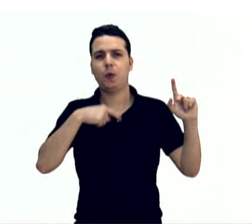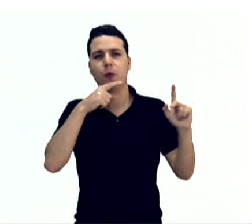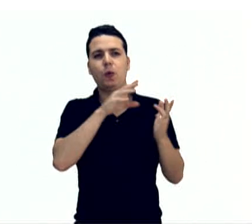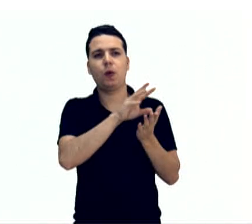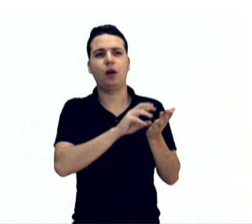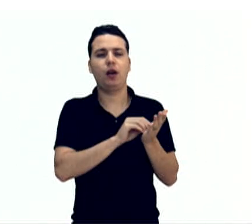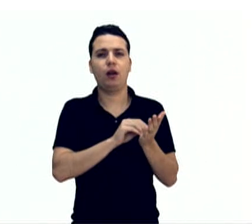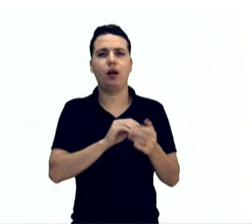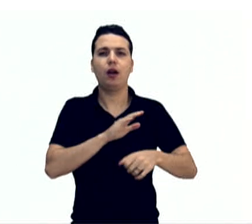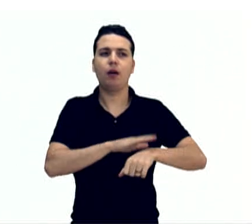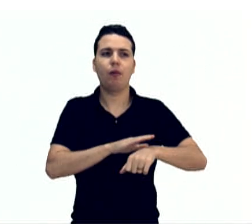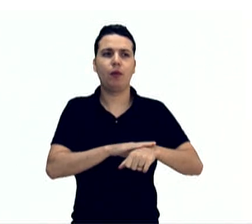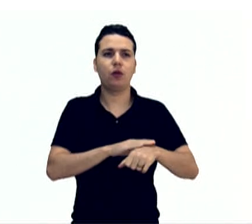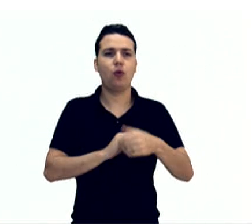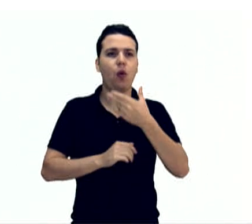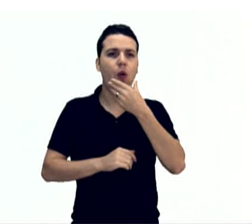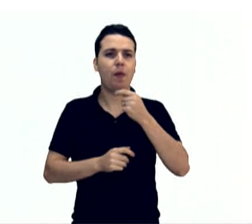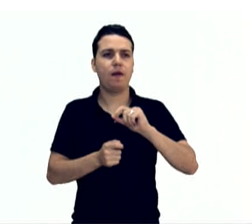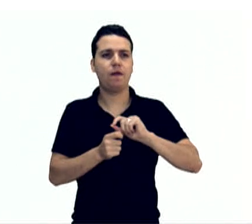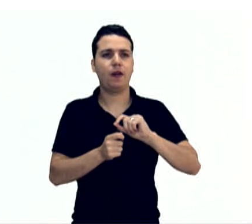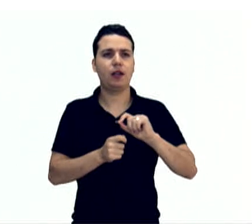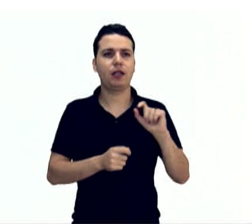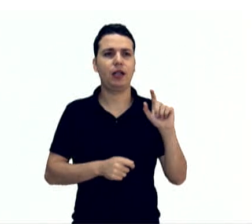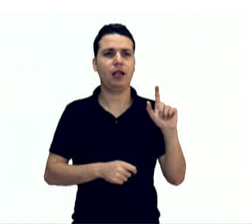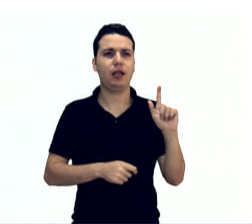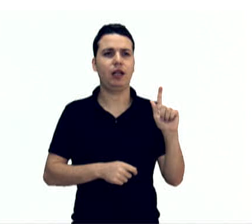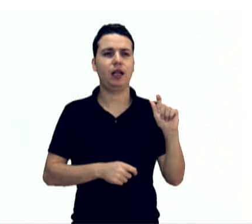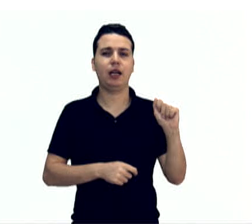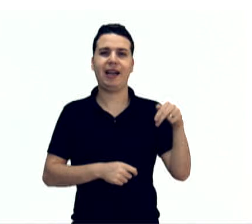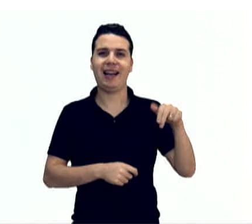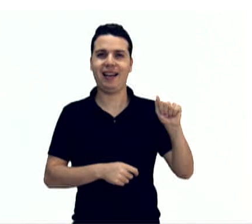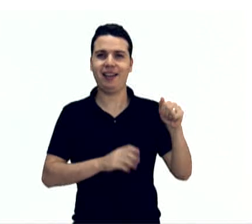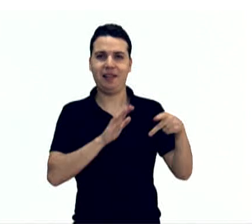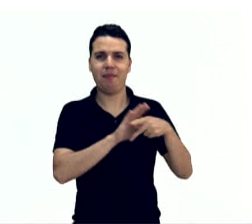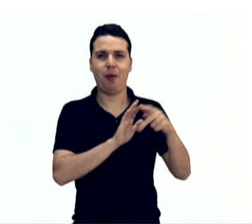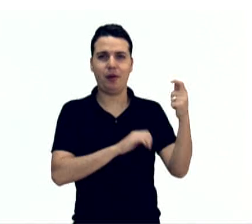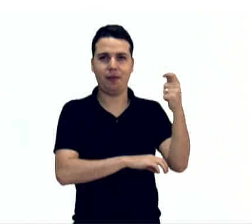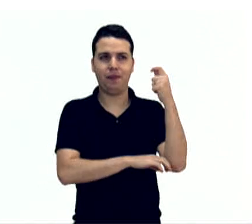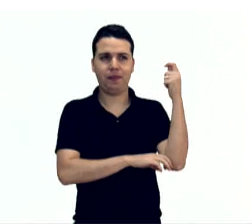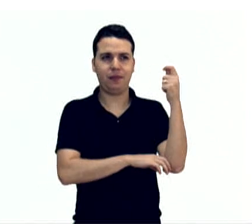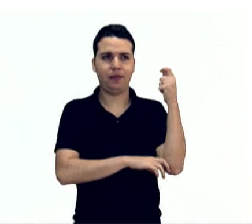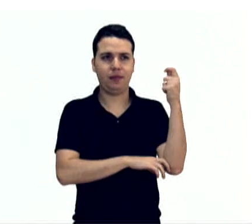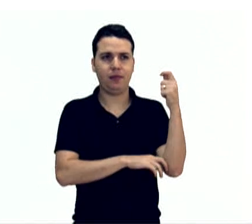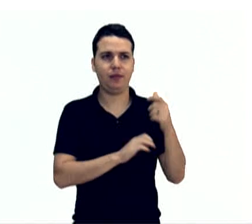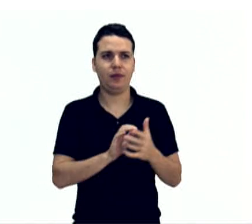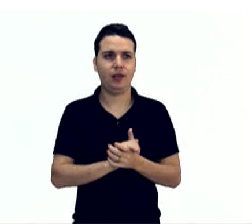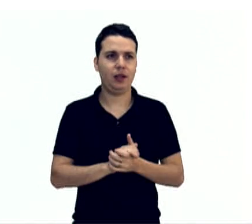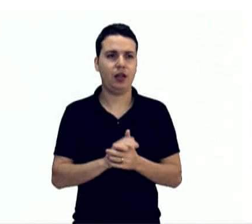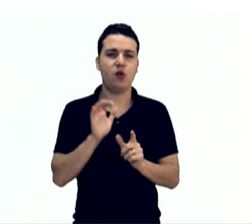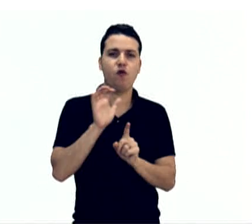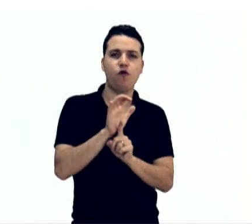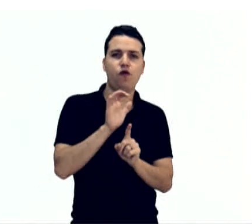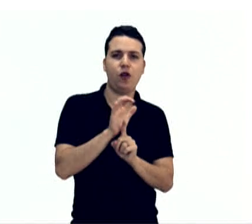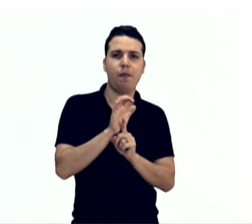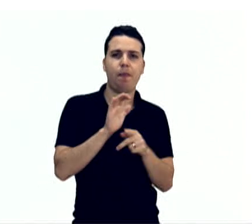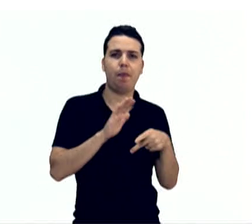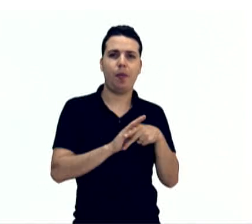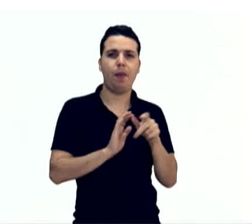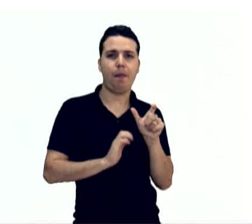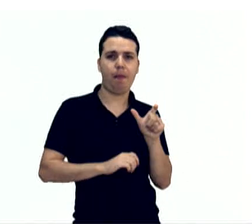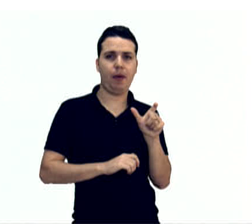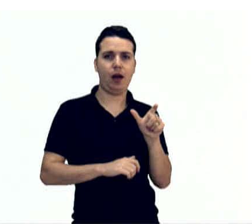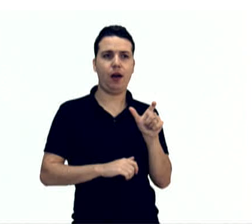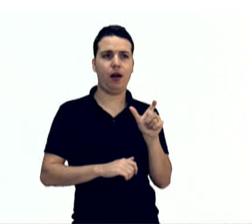momento em que eles dão gana. Veja o termo, né, gaúcho. E que veio de sofrer influência da